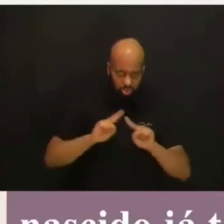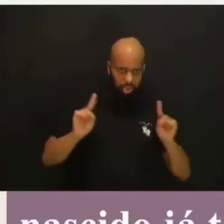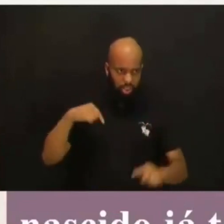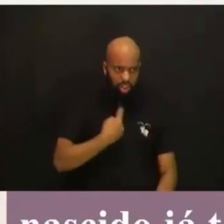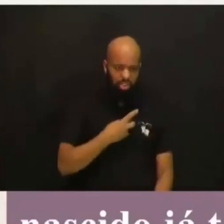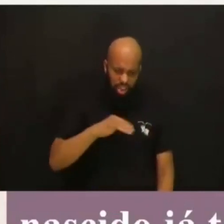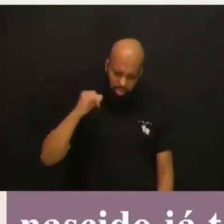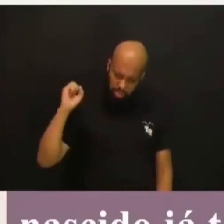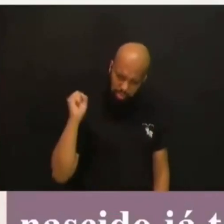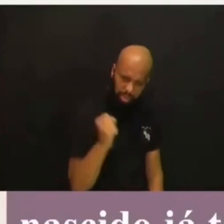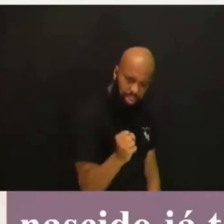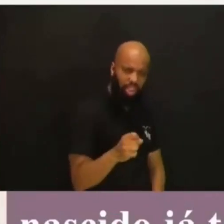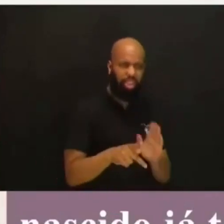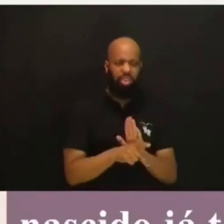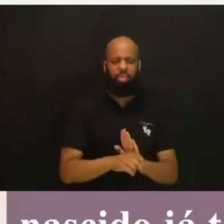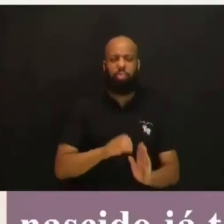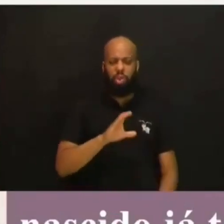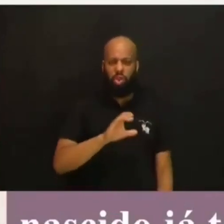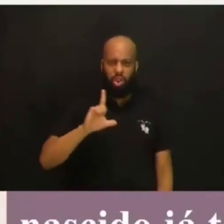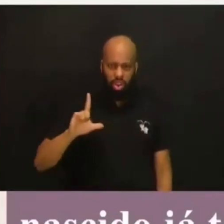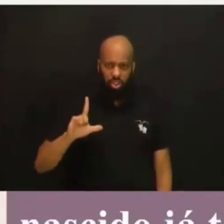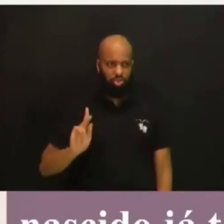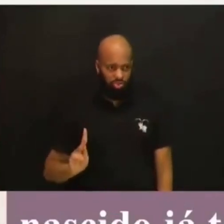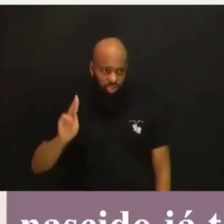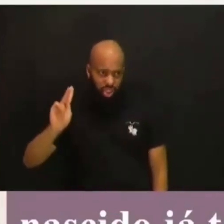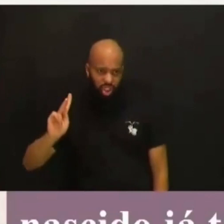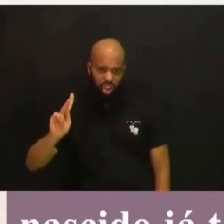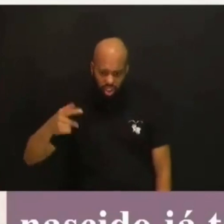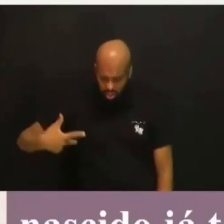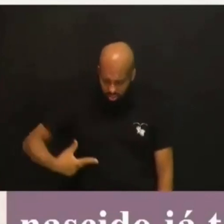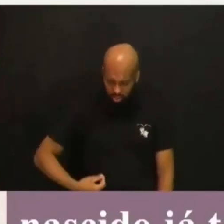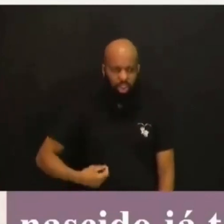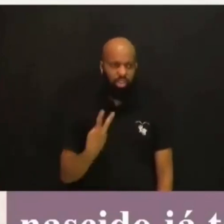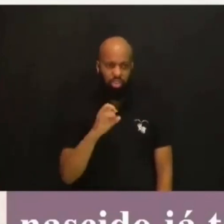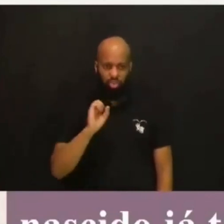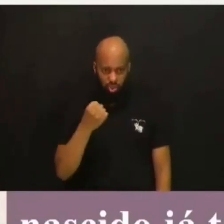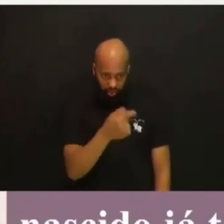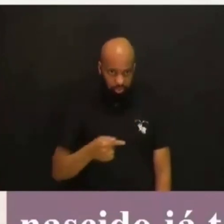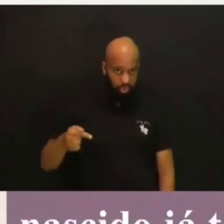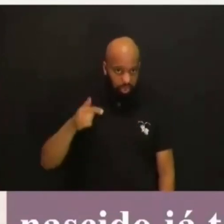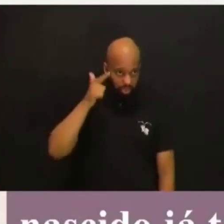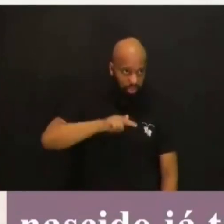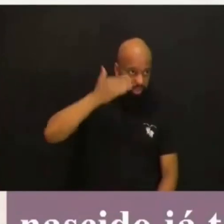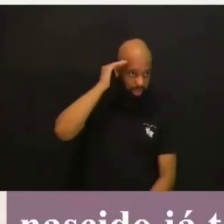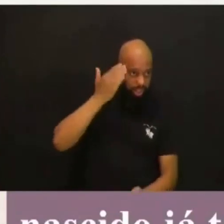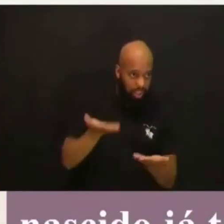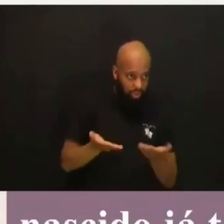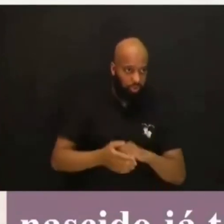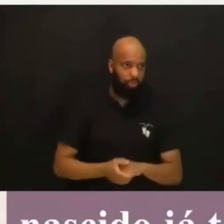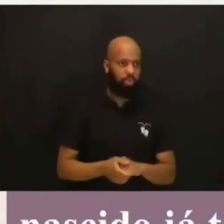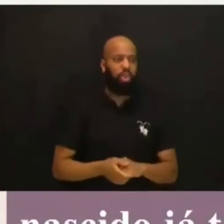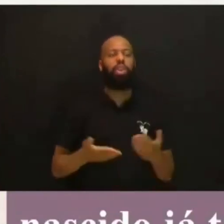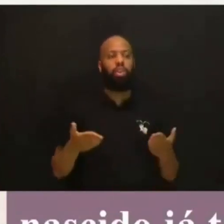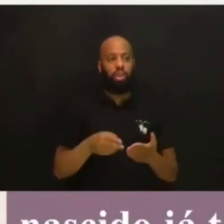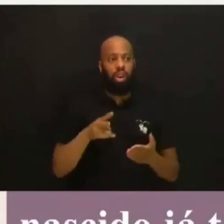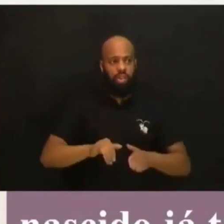potássio um bebê às 28 semanas? Os senhores conseguem entender? Então vamos induzir